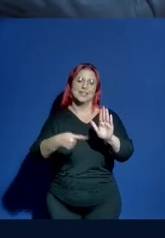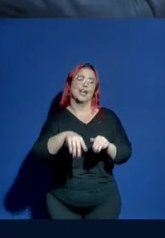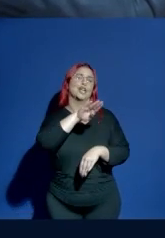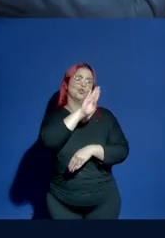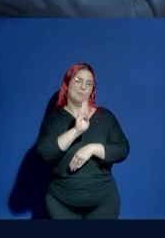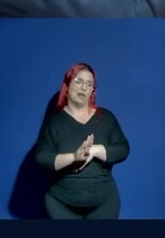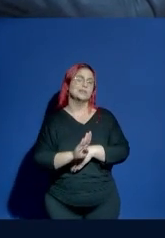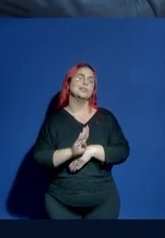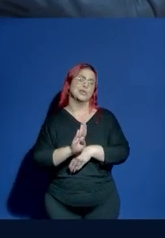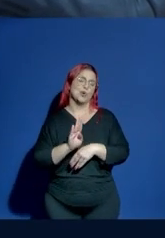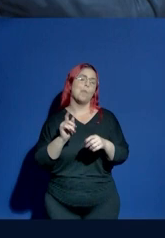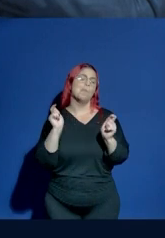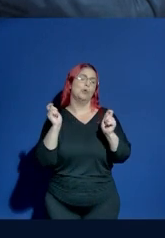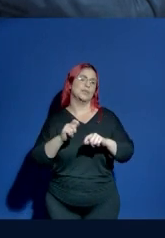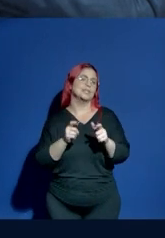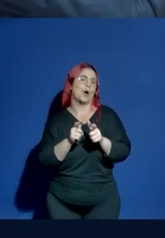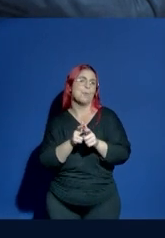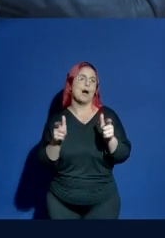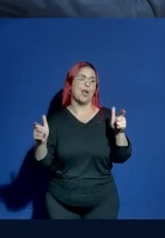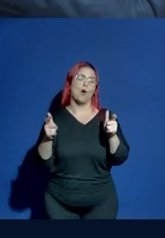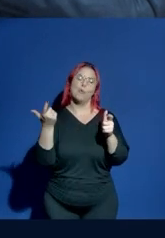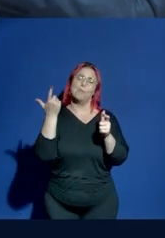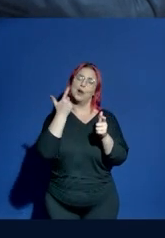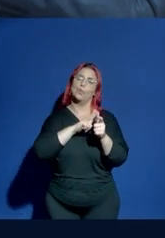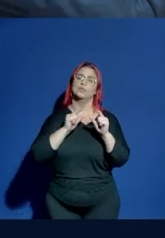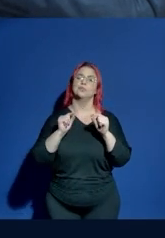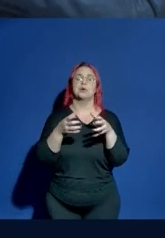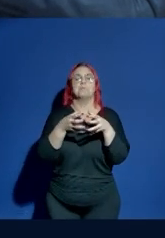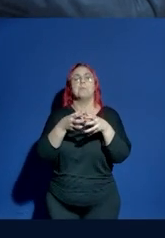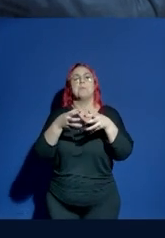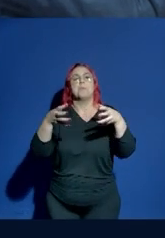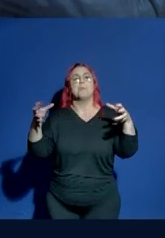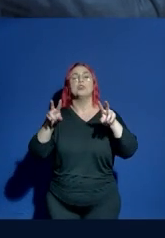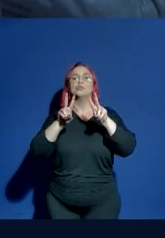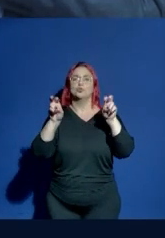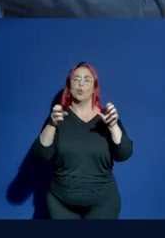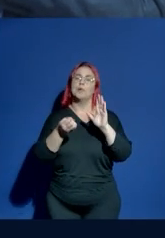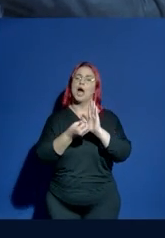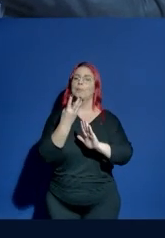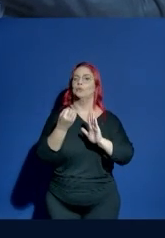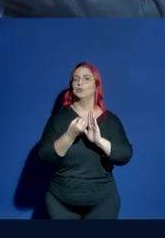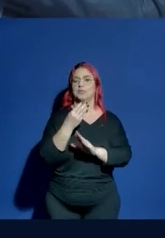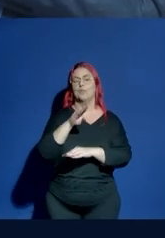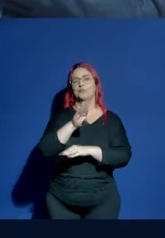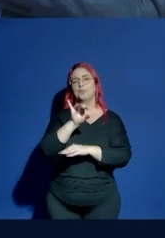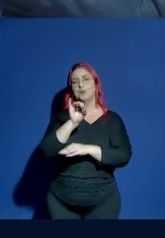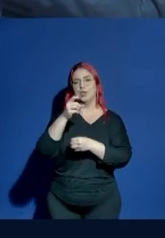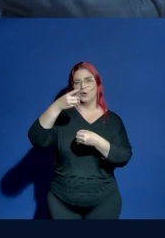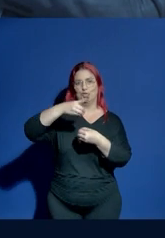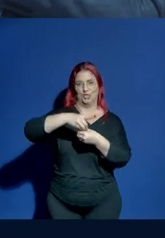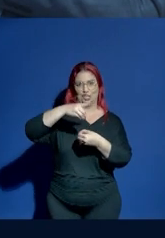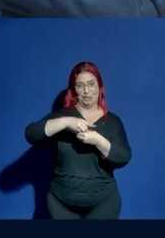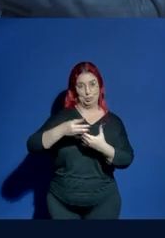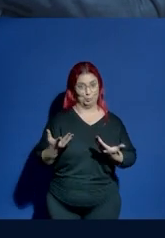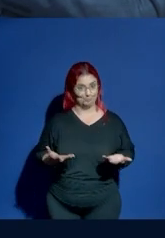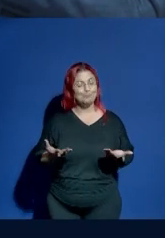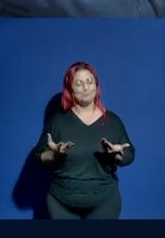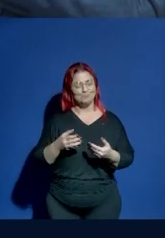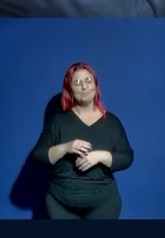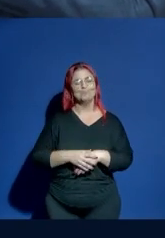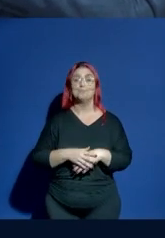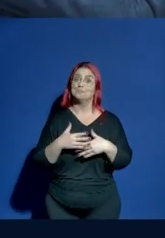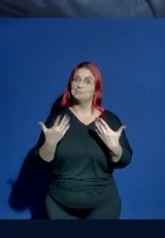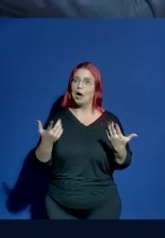tem potencial para crescer na produção de biodiesel. E eu espero que esse agrofórum nos ajude a despertar